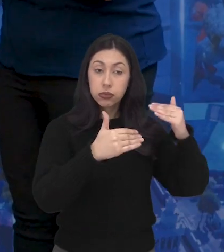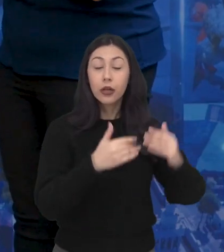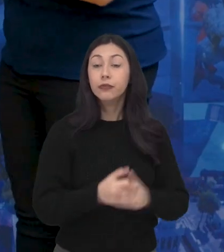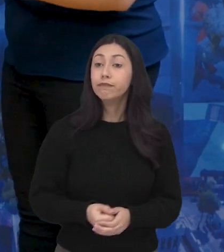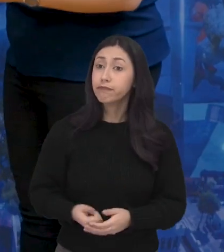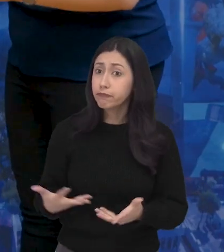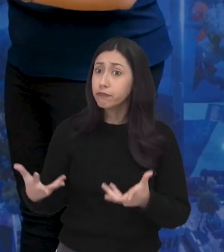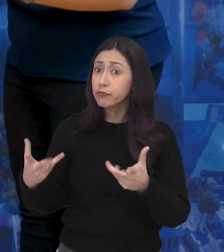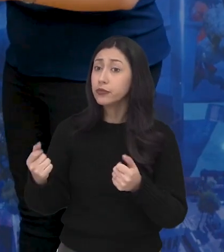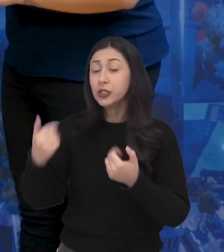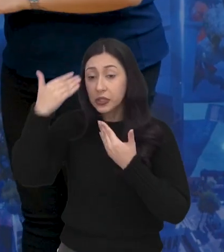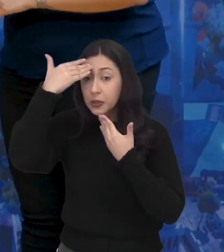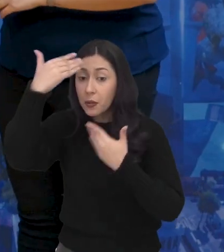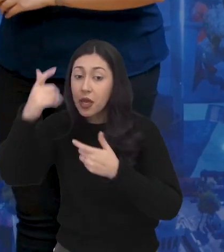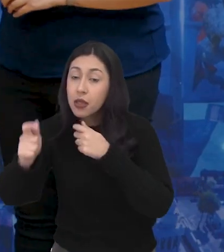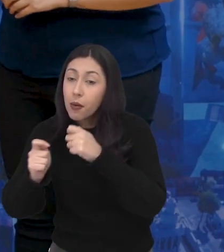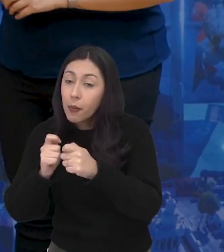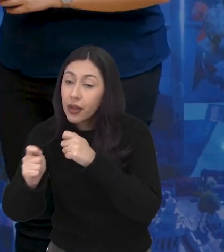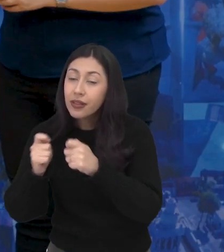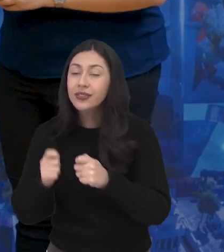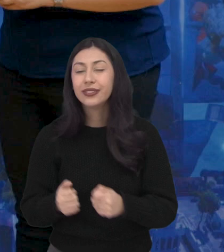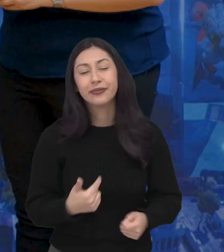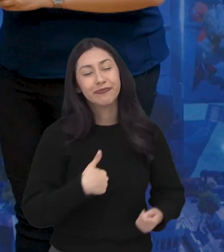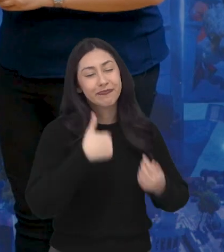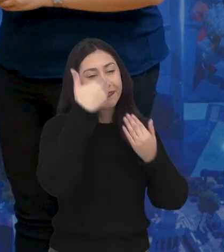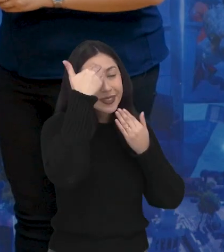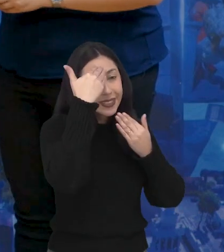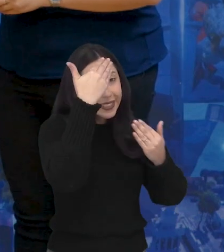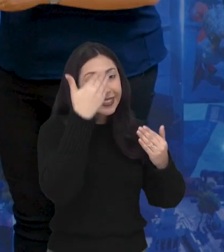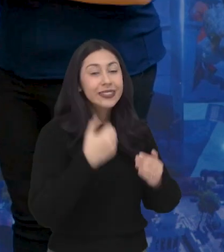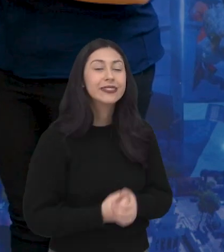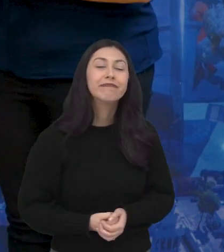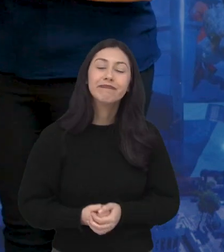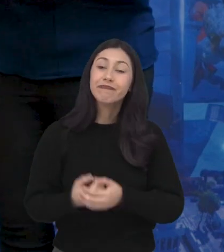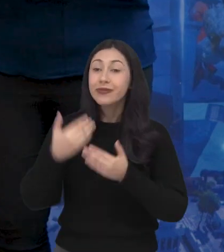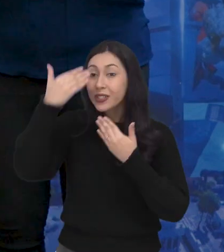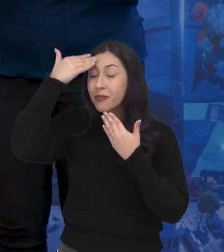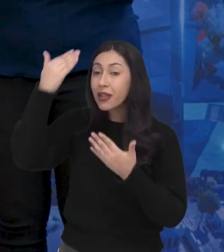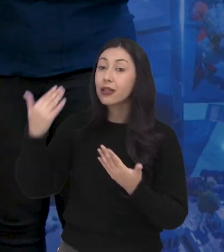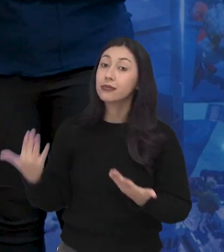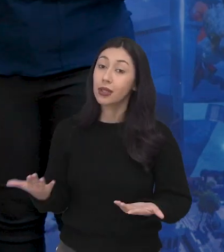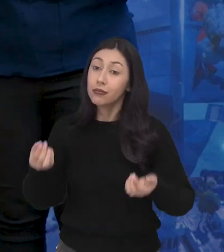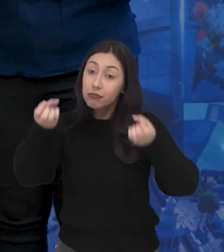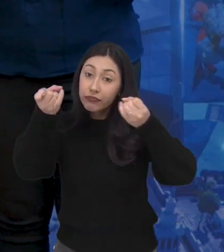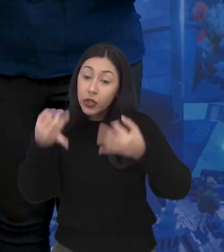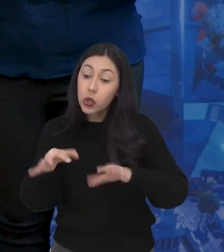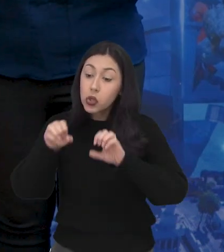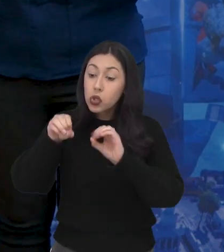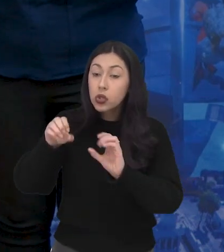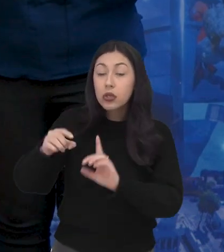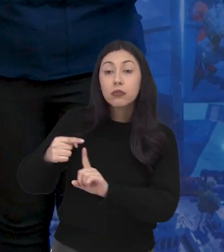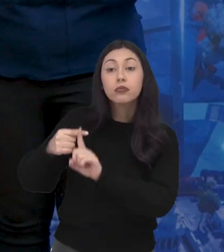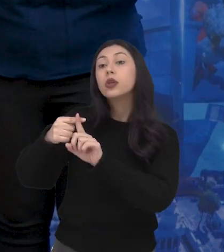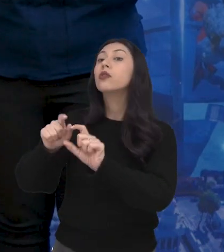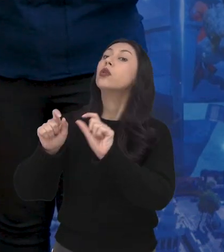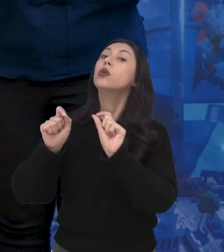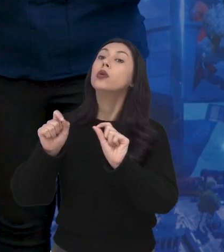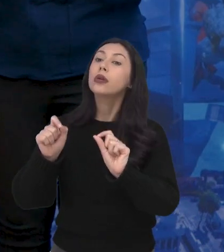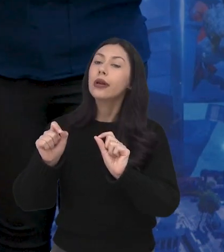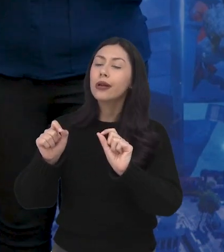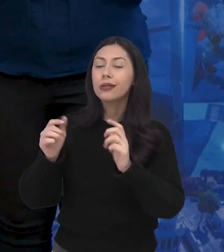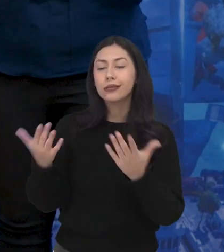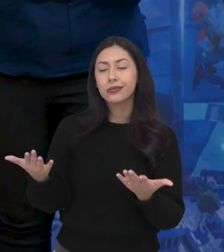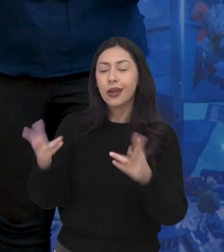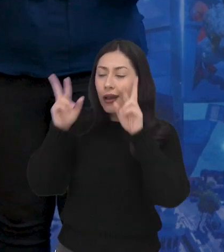Mariana. Gostaria de te agradecer pela entrevista. Obrigada, eu que agradeço. Muito obrigada. E como a Mariana falou, educação positiva nada mais é do que a